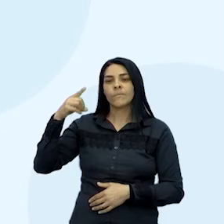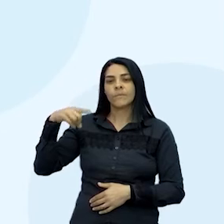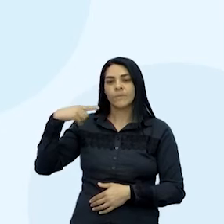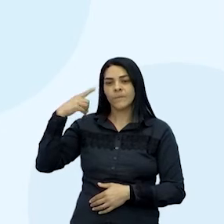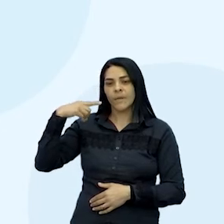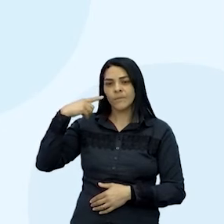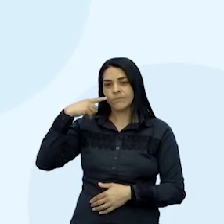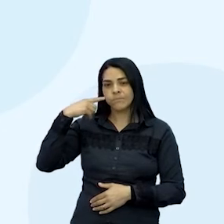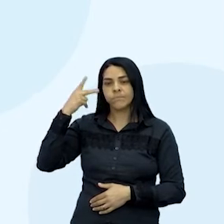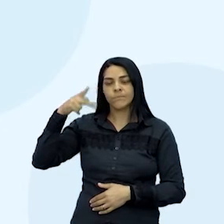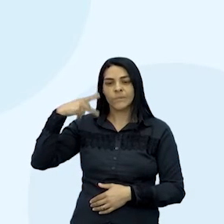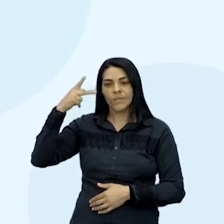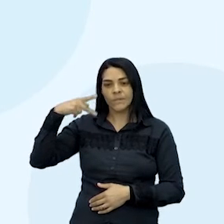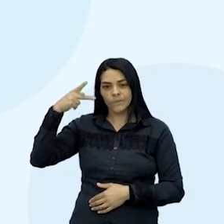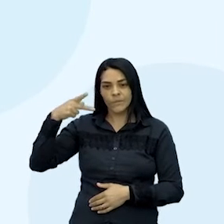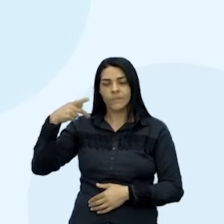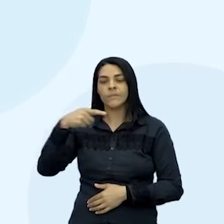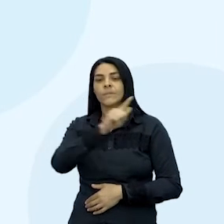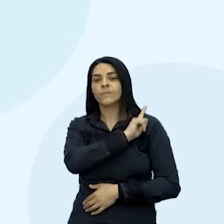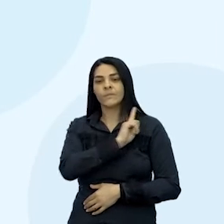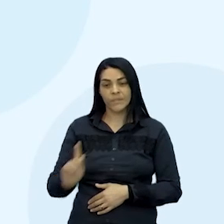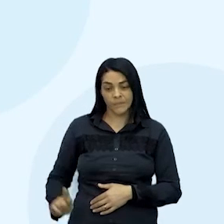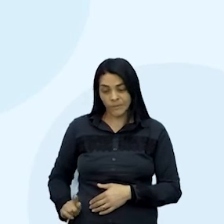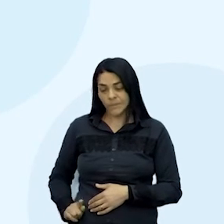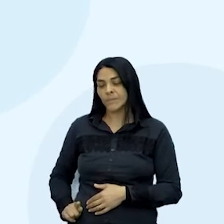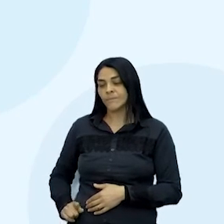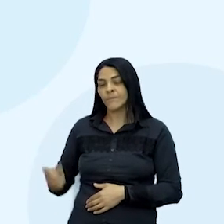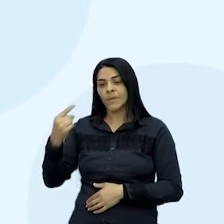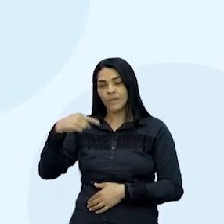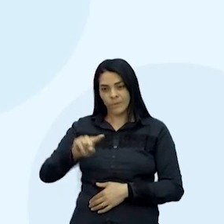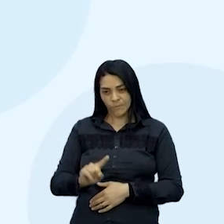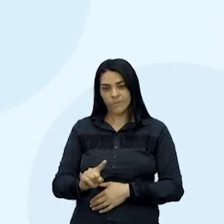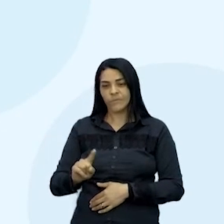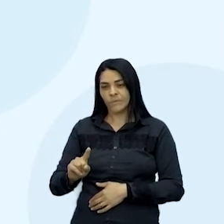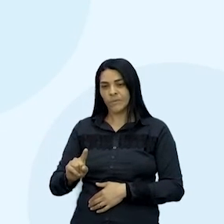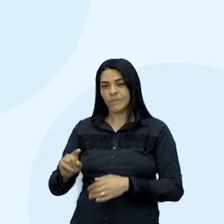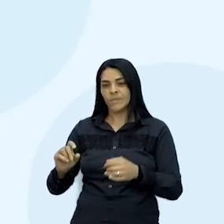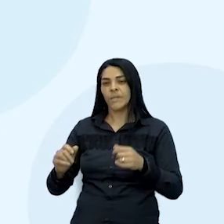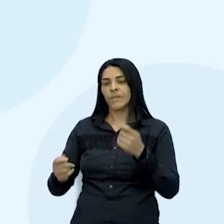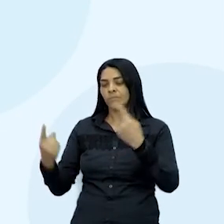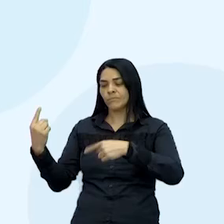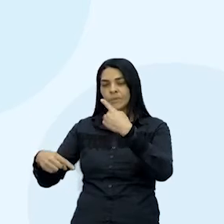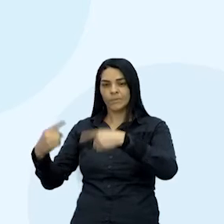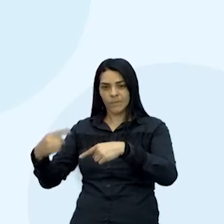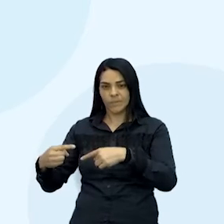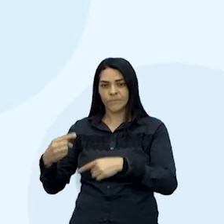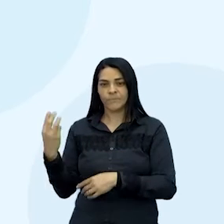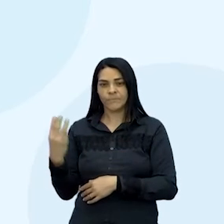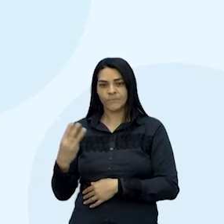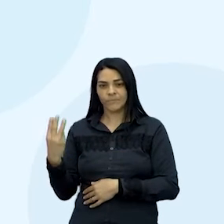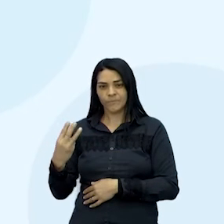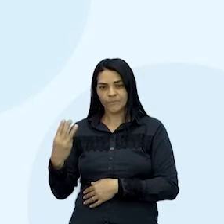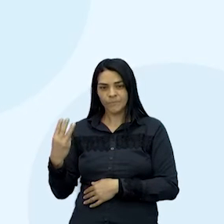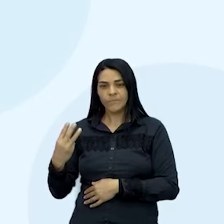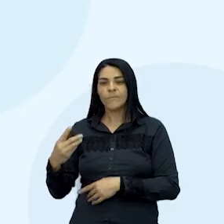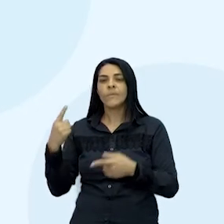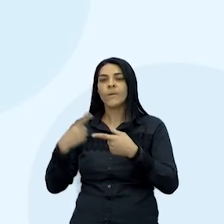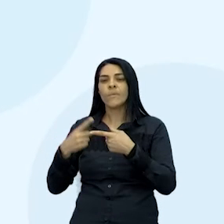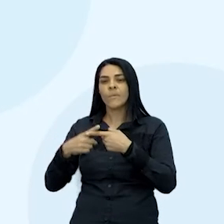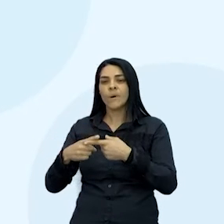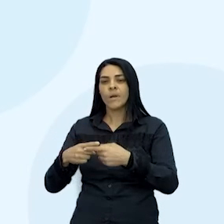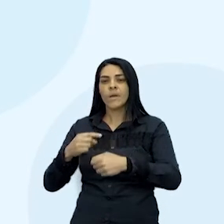ou negros? Vocês podem também debater sobre isso. Próximo tópico, por que o racismo é uma ameaça